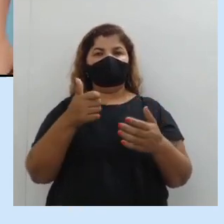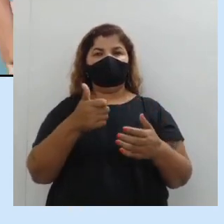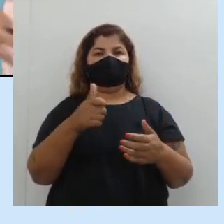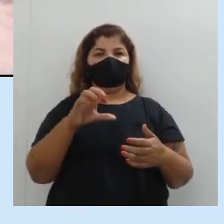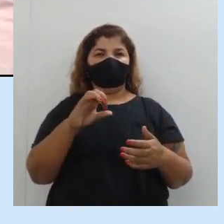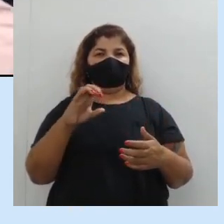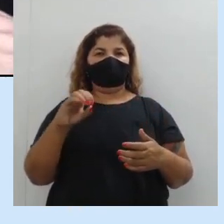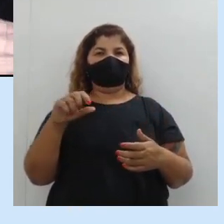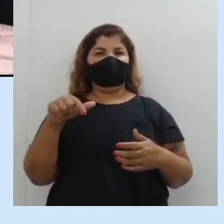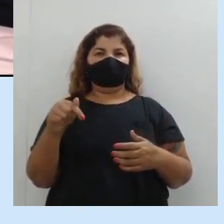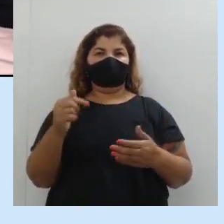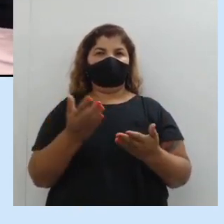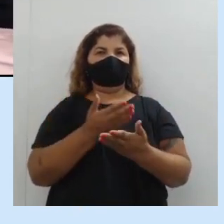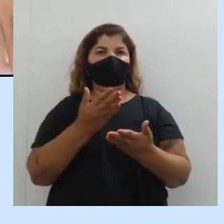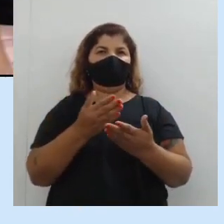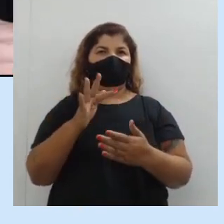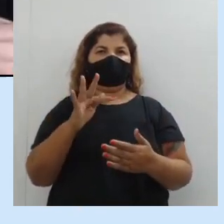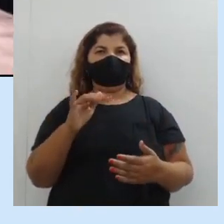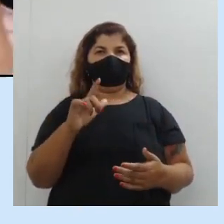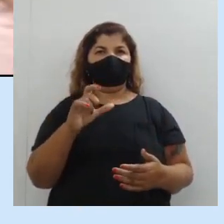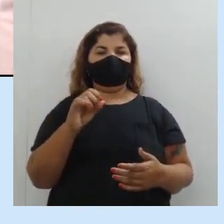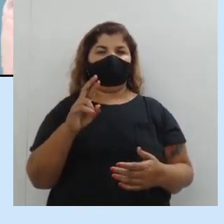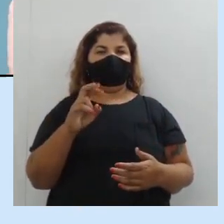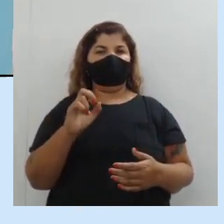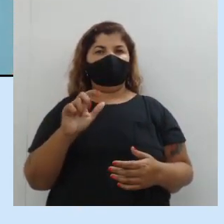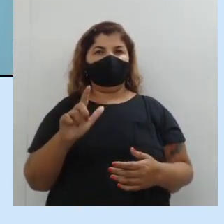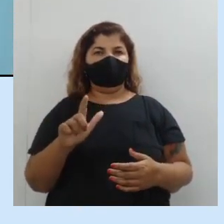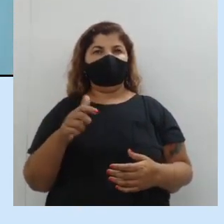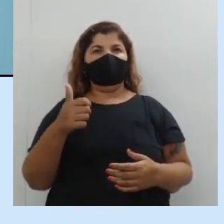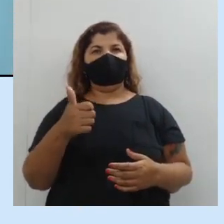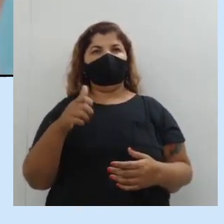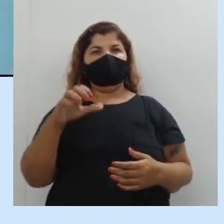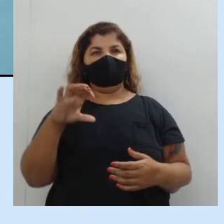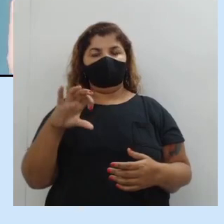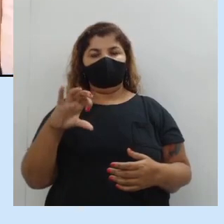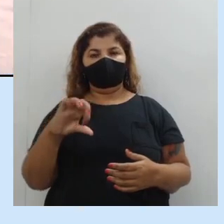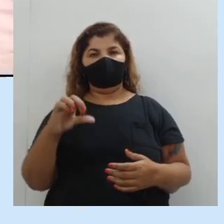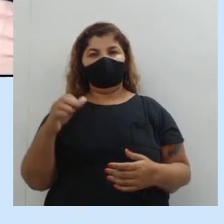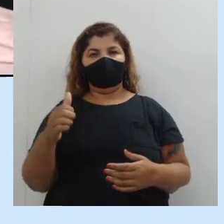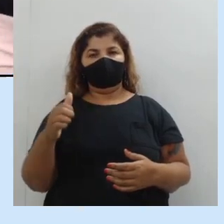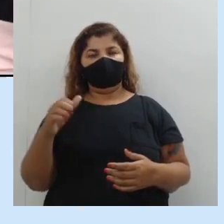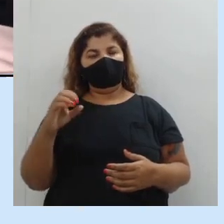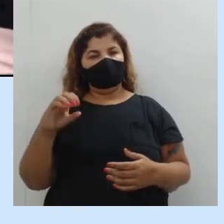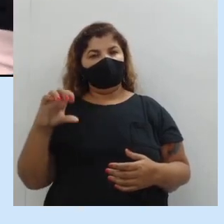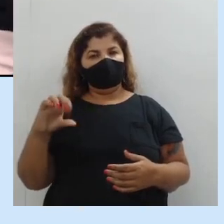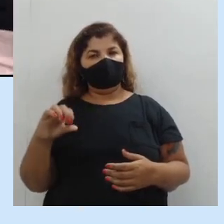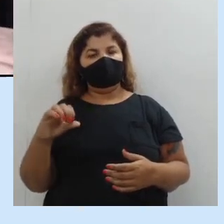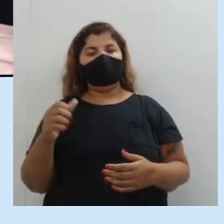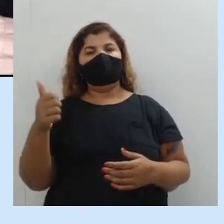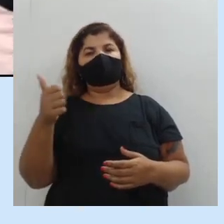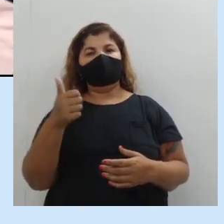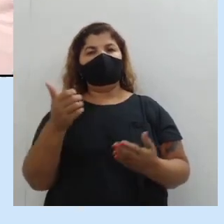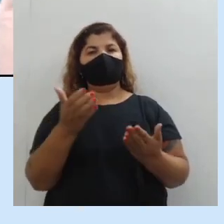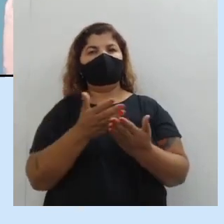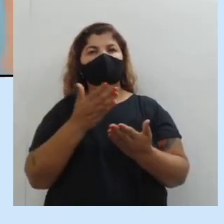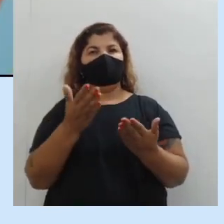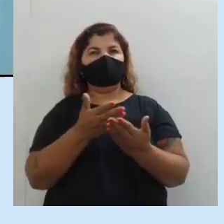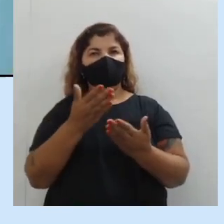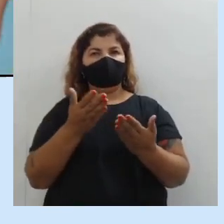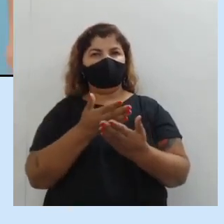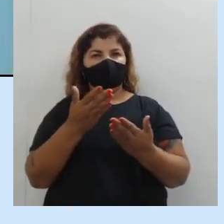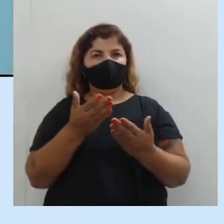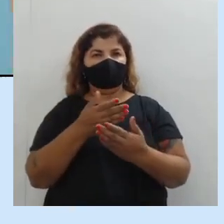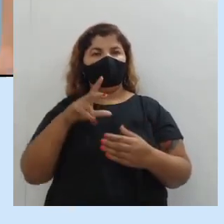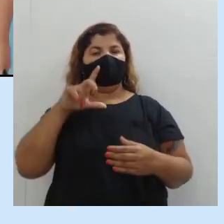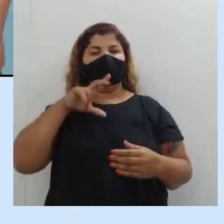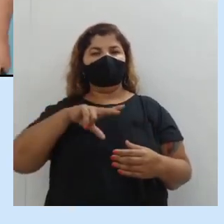revista Floreal. Em 1909, o seu primeiro romance foi editado em Portugal, Recordações do